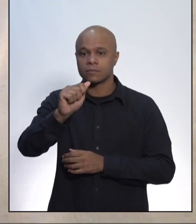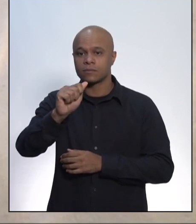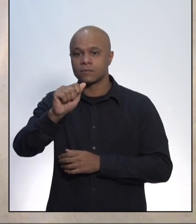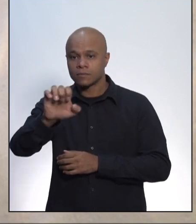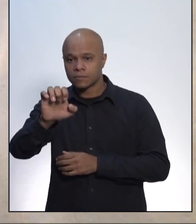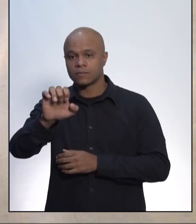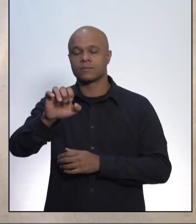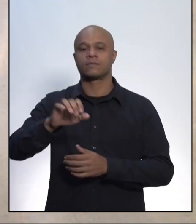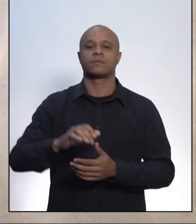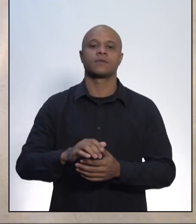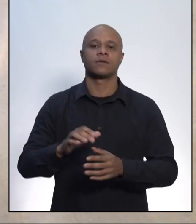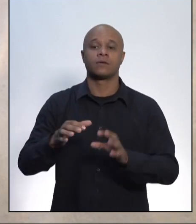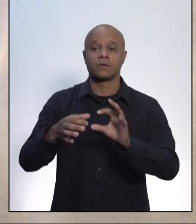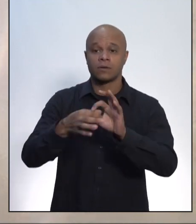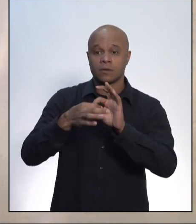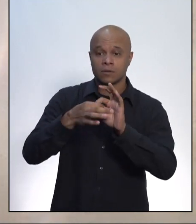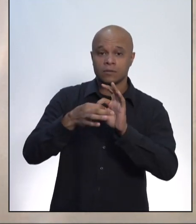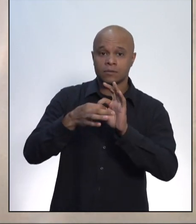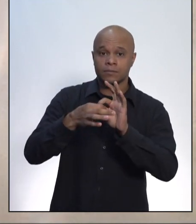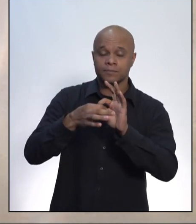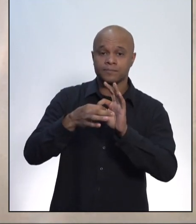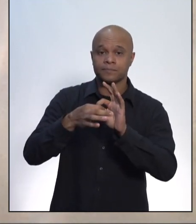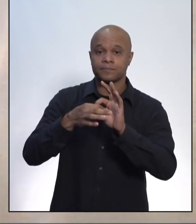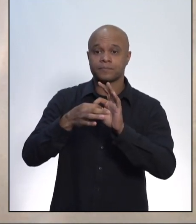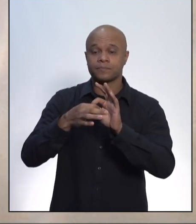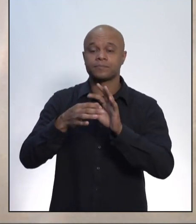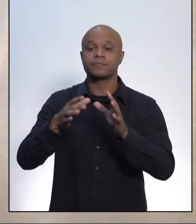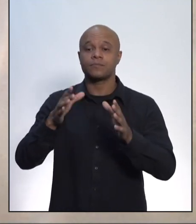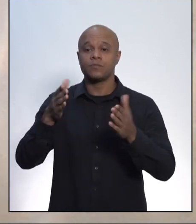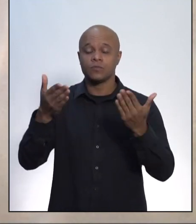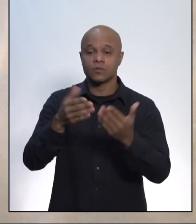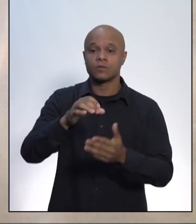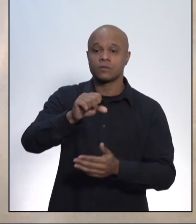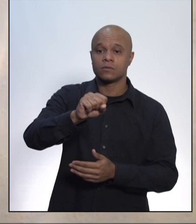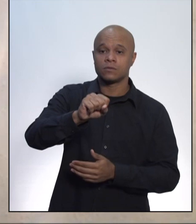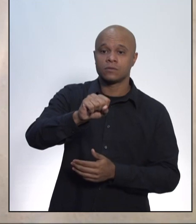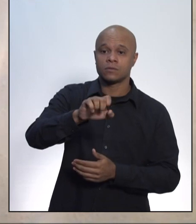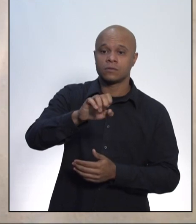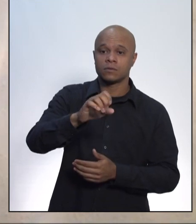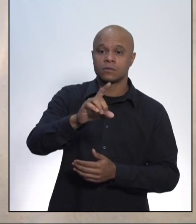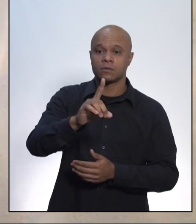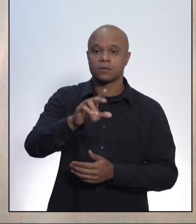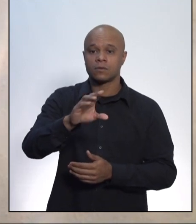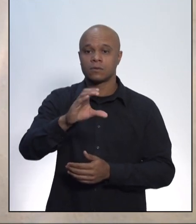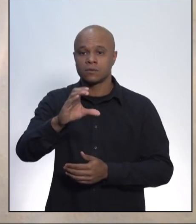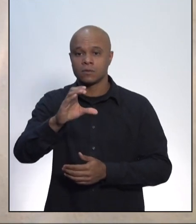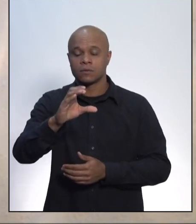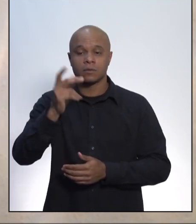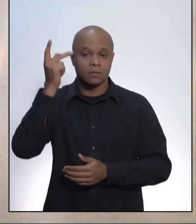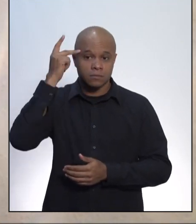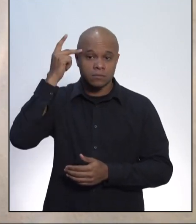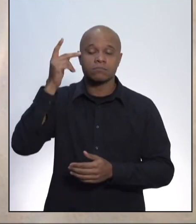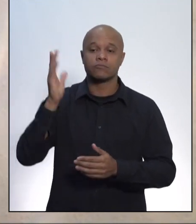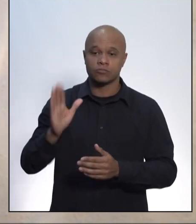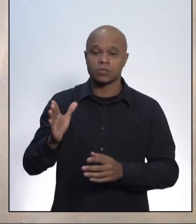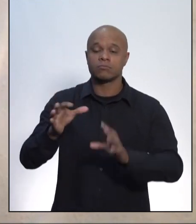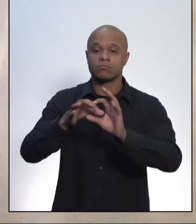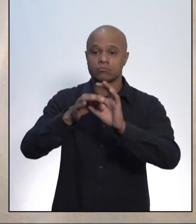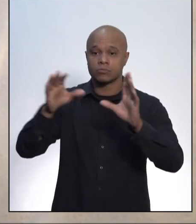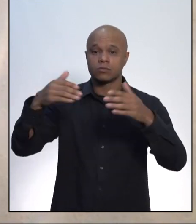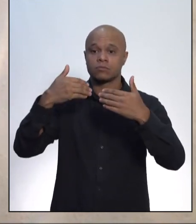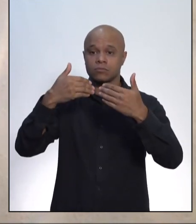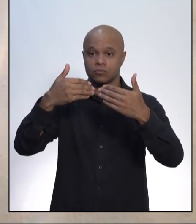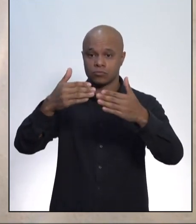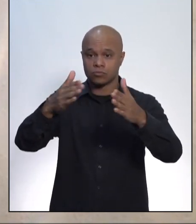a gente fechou a parceria com a Seduc de São Paulo, que já está disponível para todos vocês, tá? Para acessar